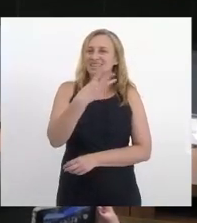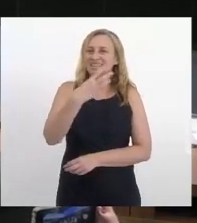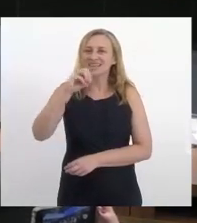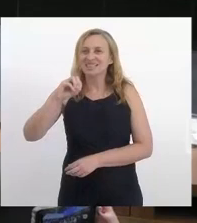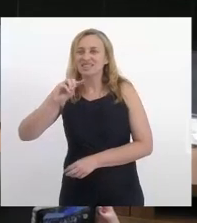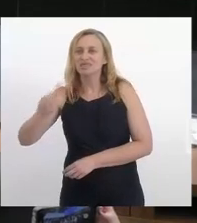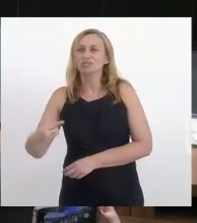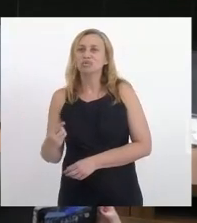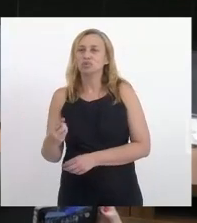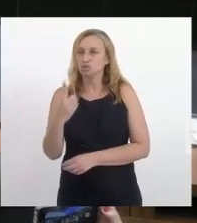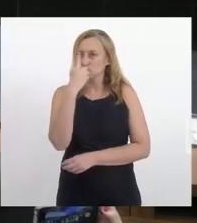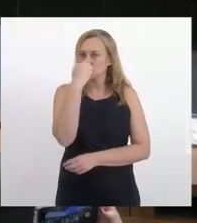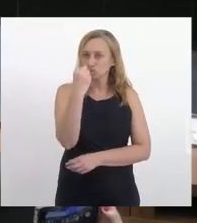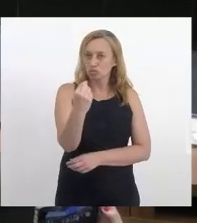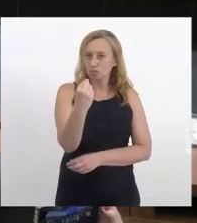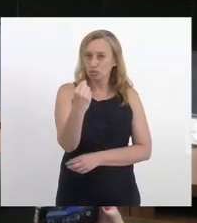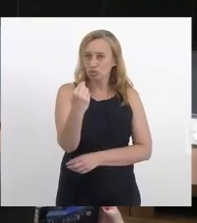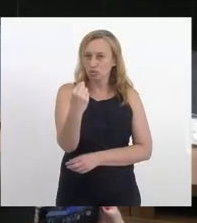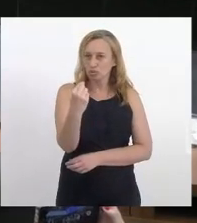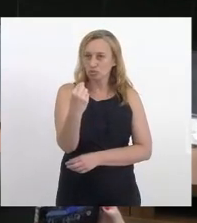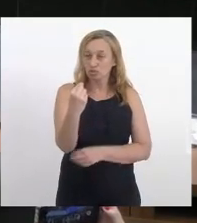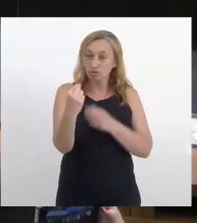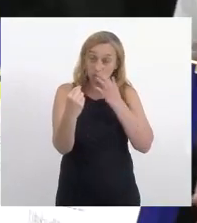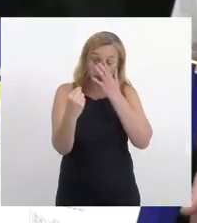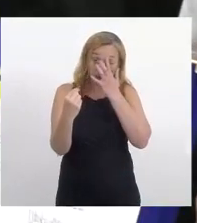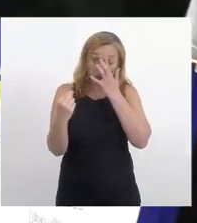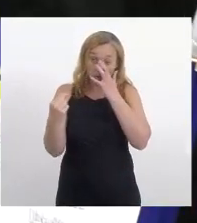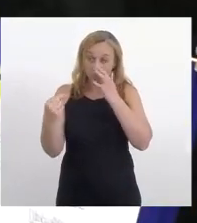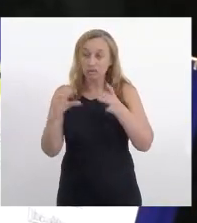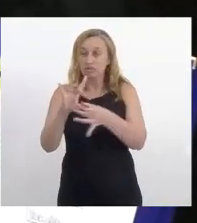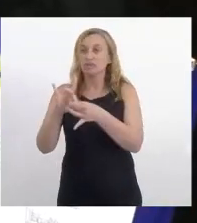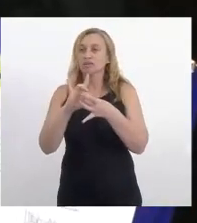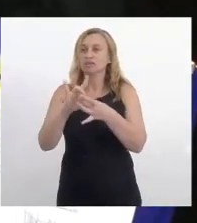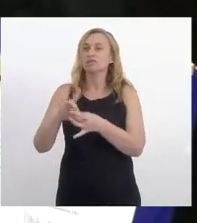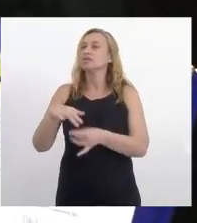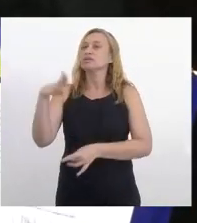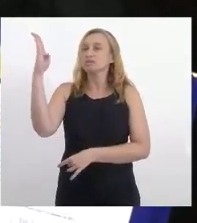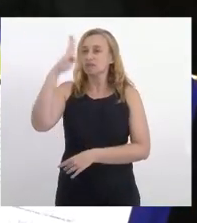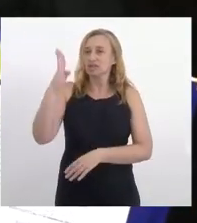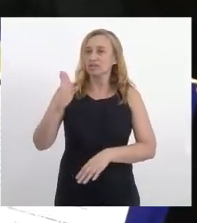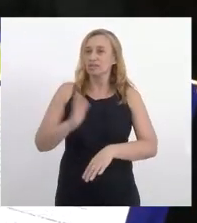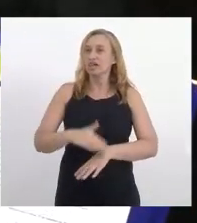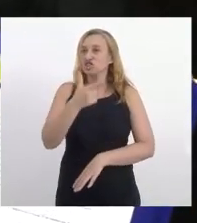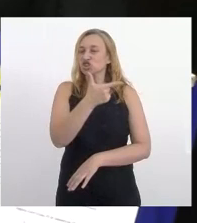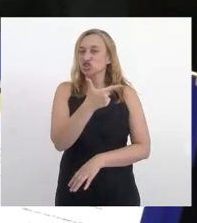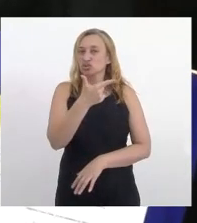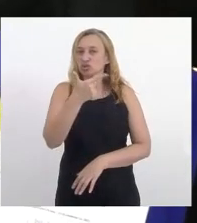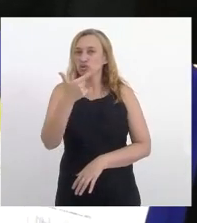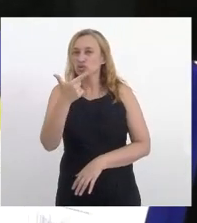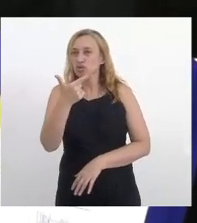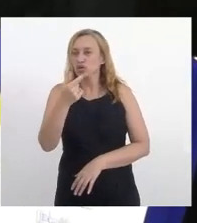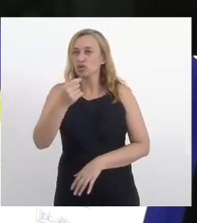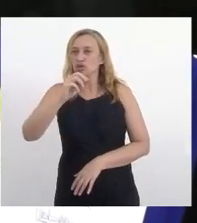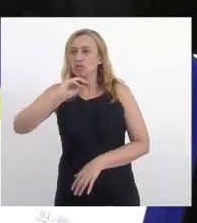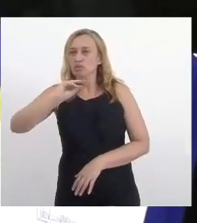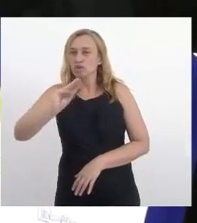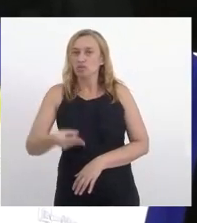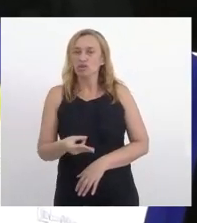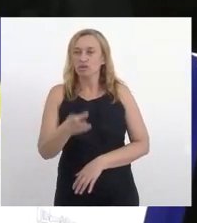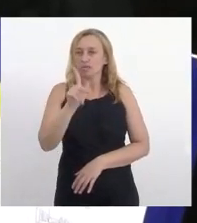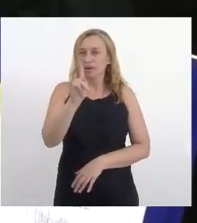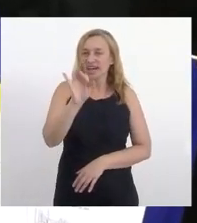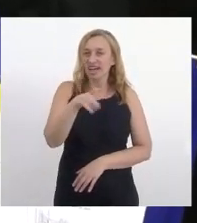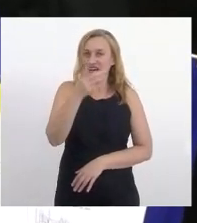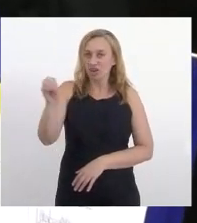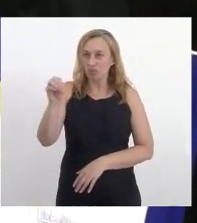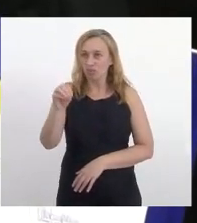mil bruxos e bruxas catalogados pela União Wicca do Brasil aqui no Brasil, e mais de 2 milhões de pagãos, né, seguidores da